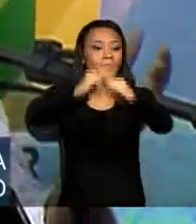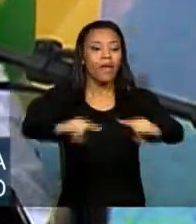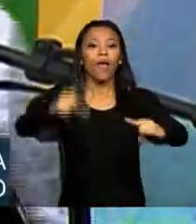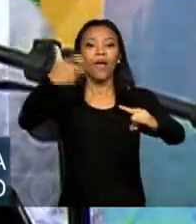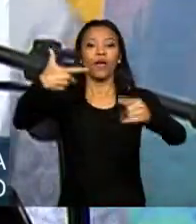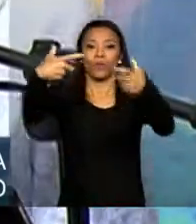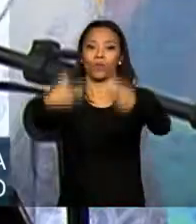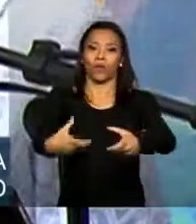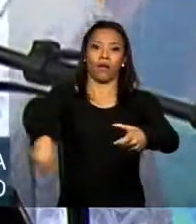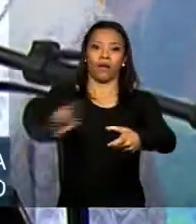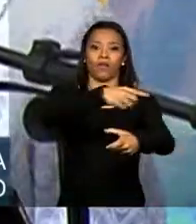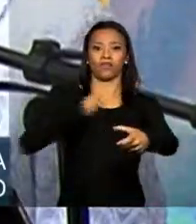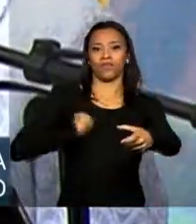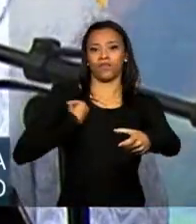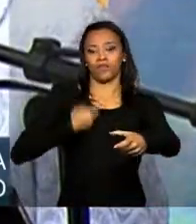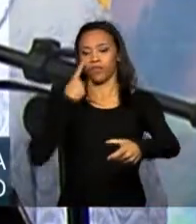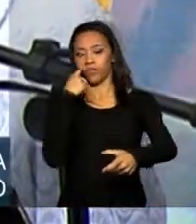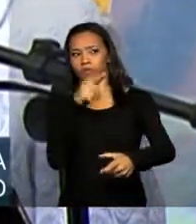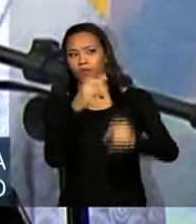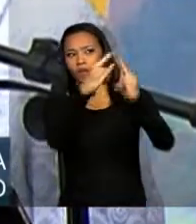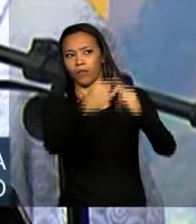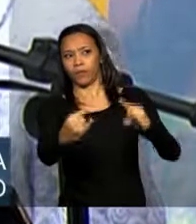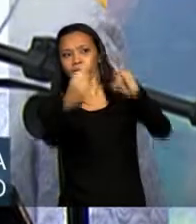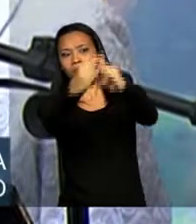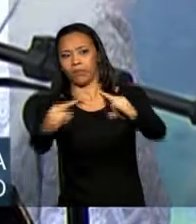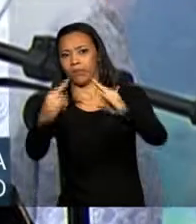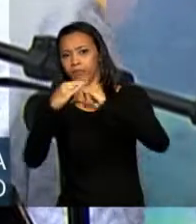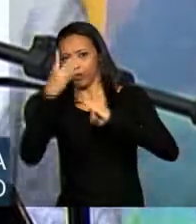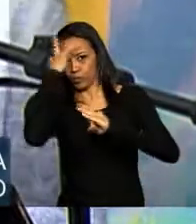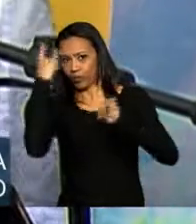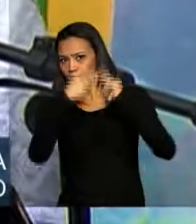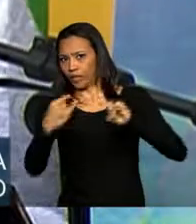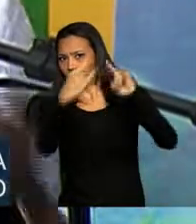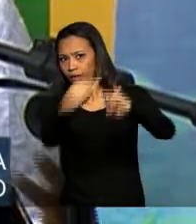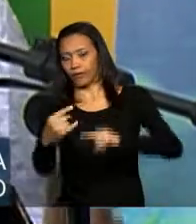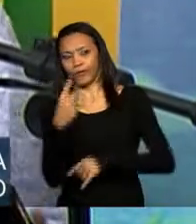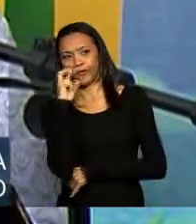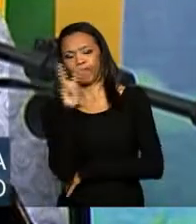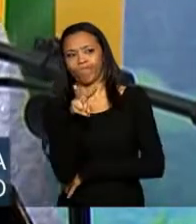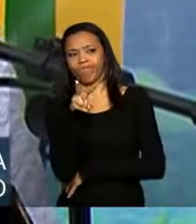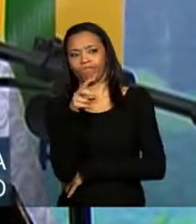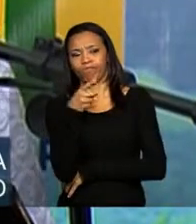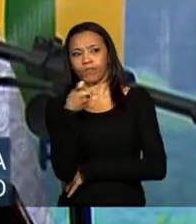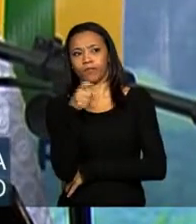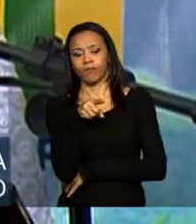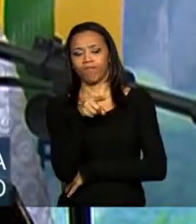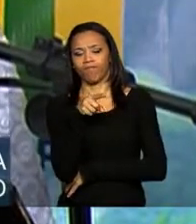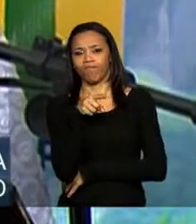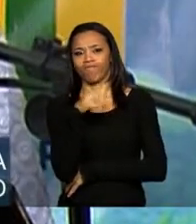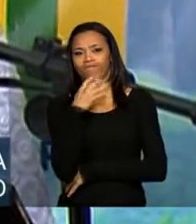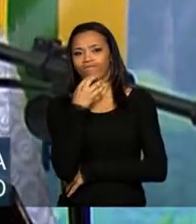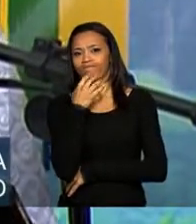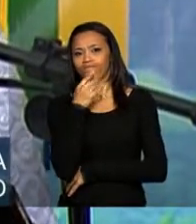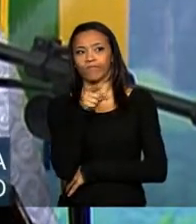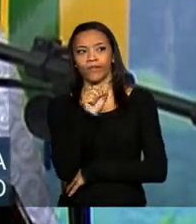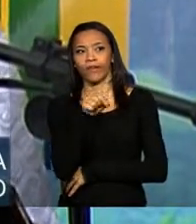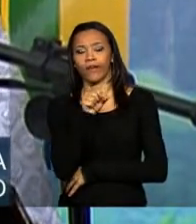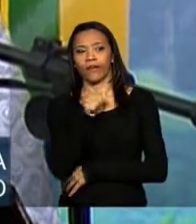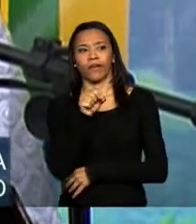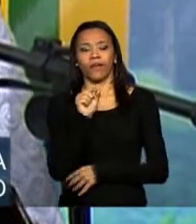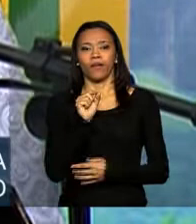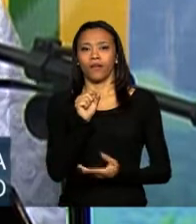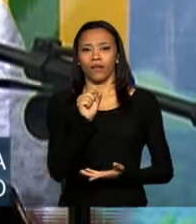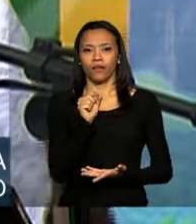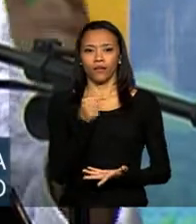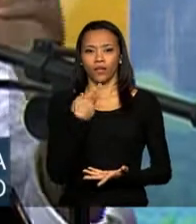vida não posso olhar para o assentamento e achar que é algo que é algo estritamente